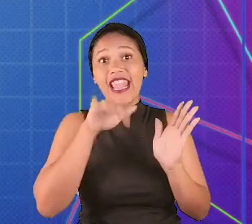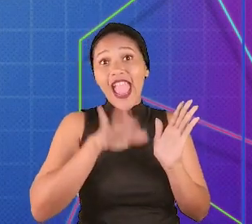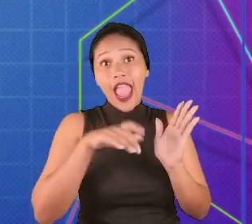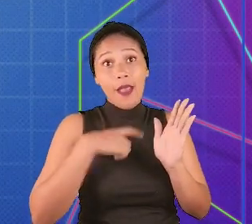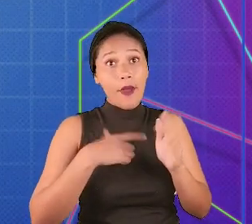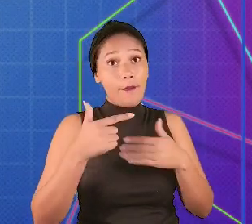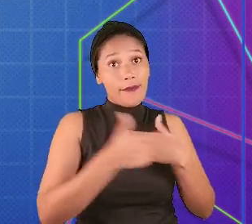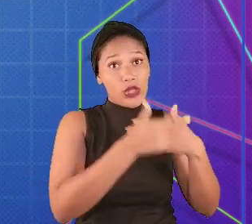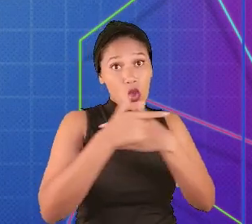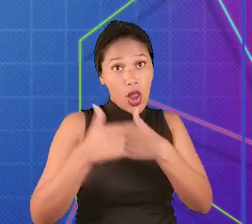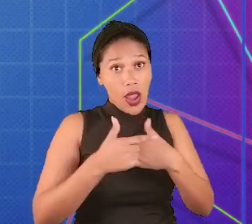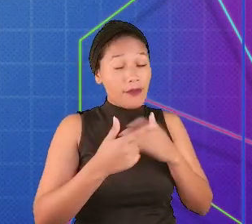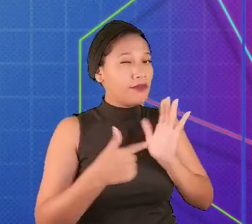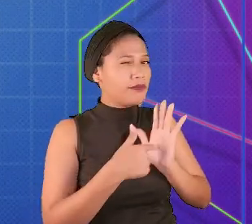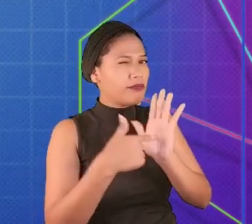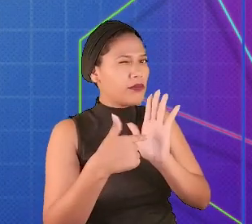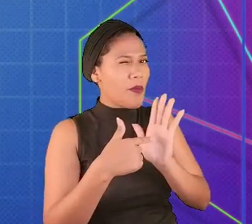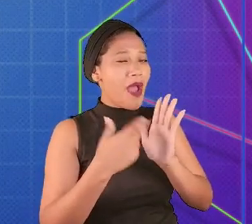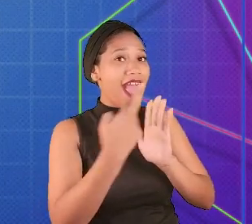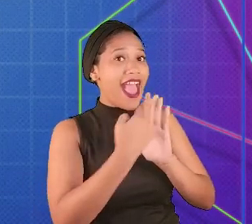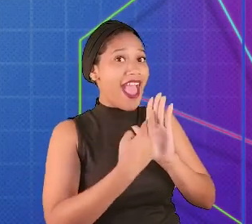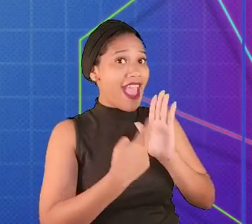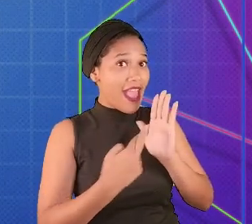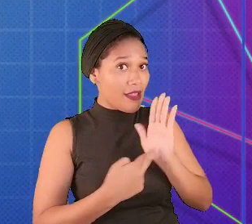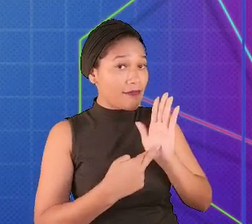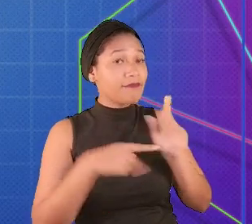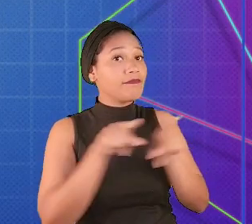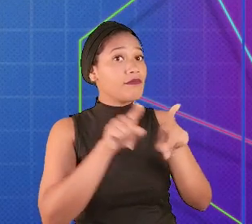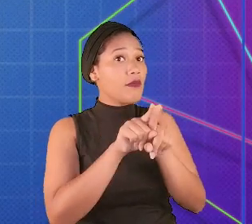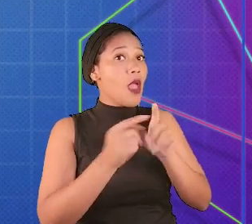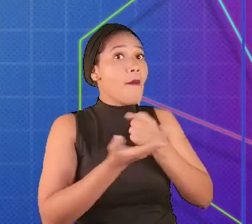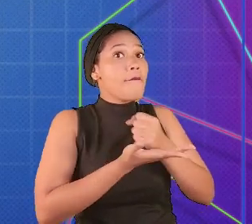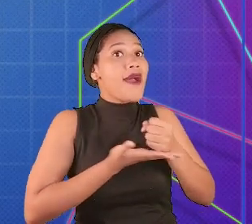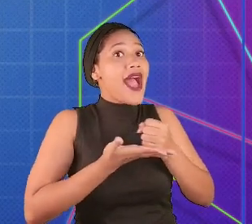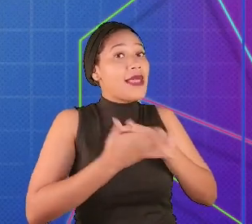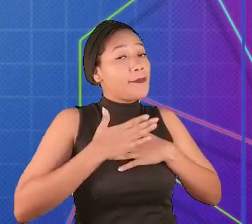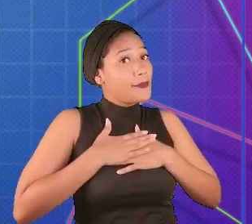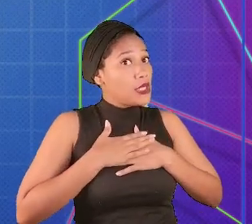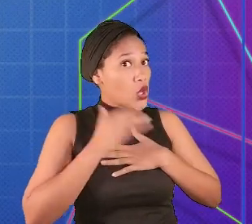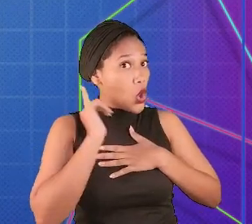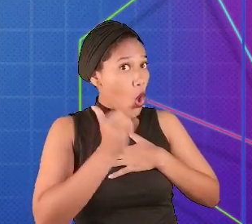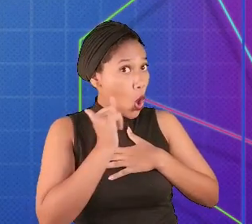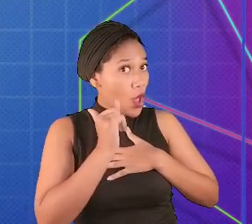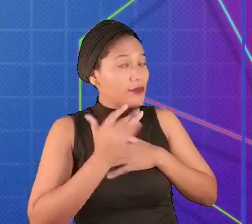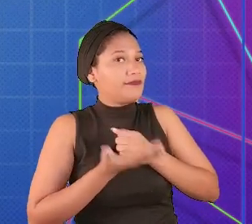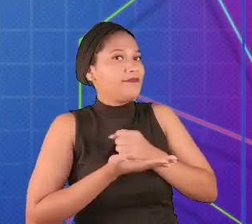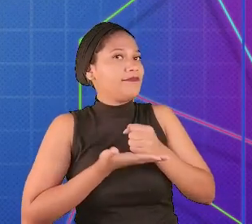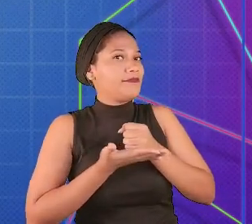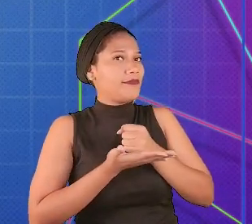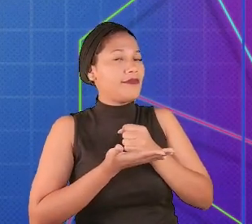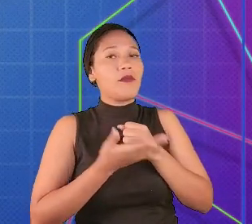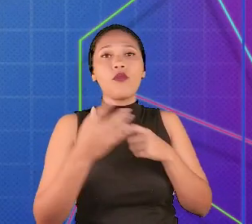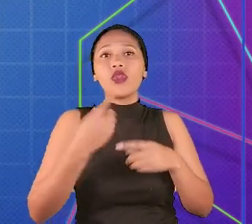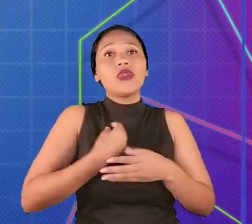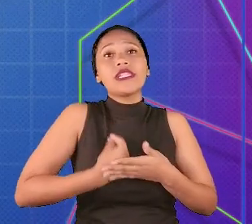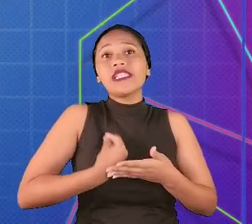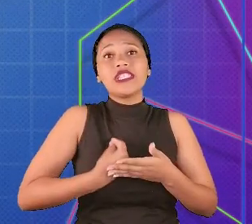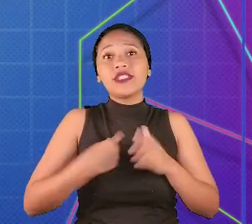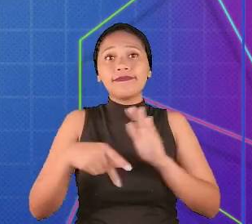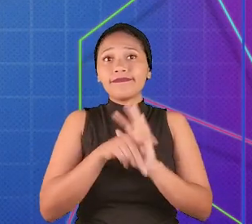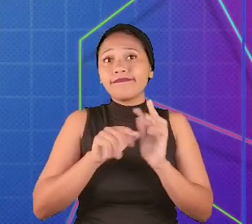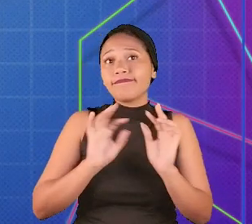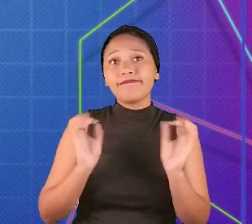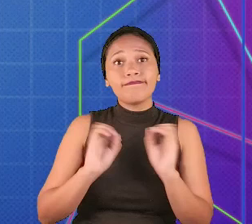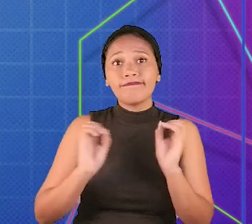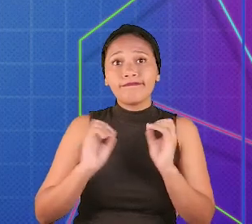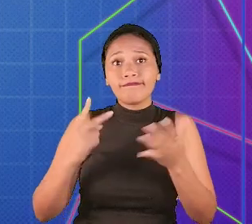são os meus personagens, quais são as regras do meu mundo e todo o básico da minha história, ela começa de baixo, porque ainda não existe tensão